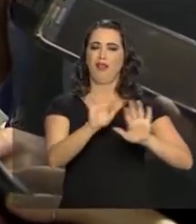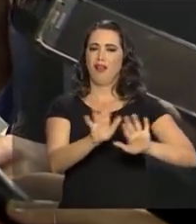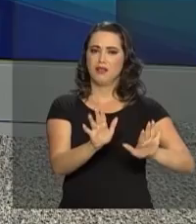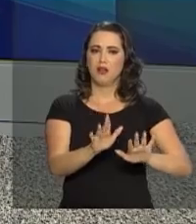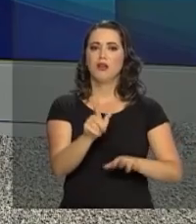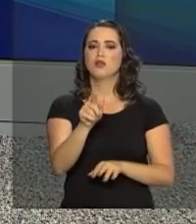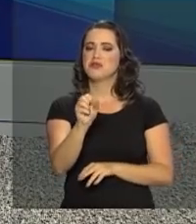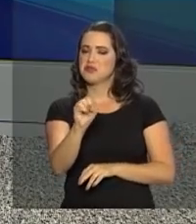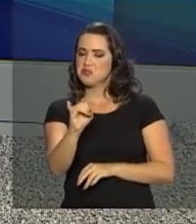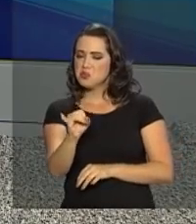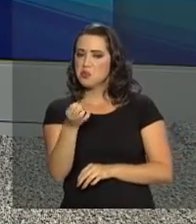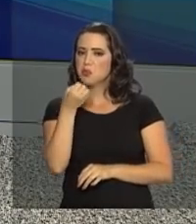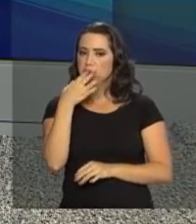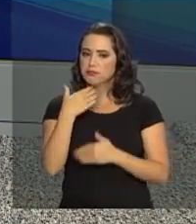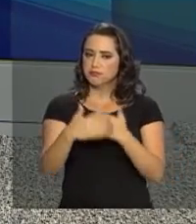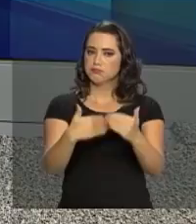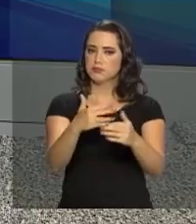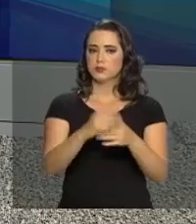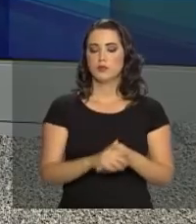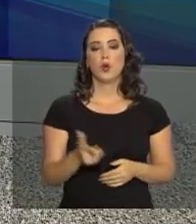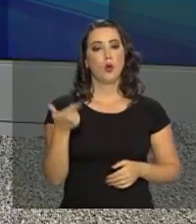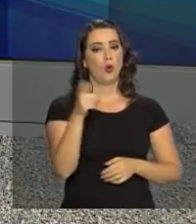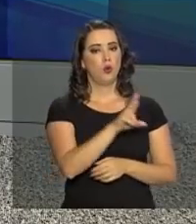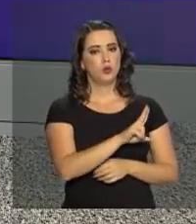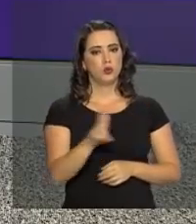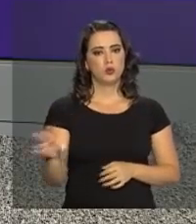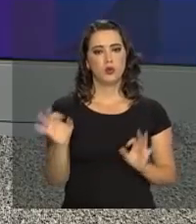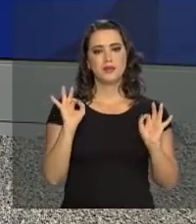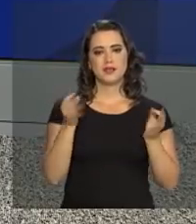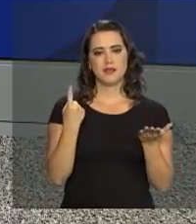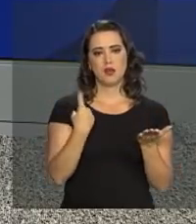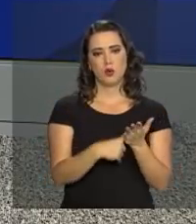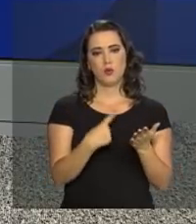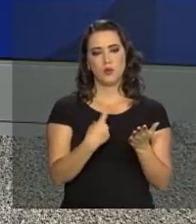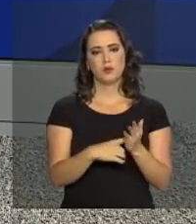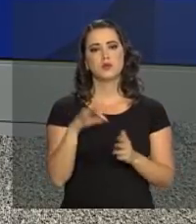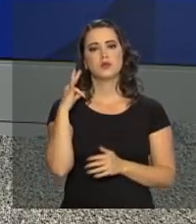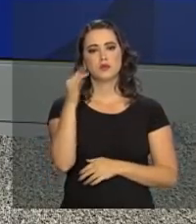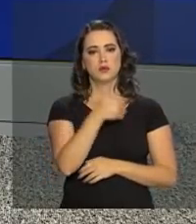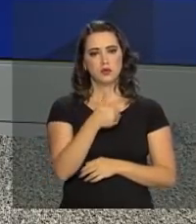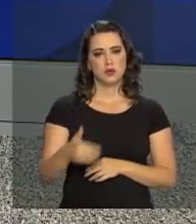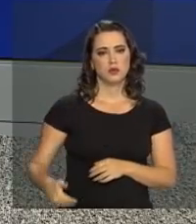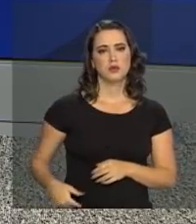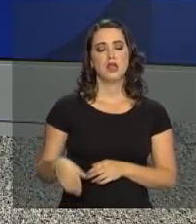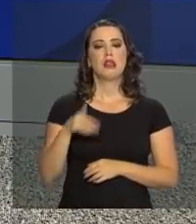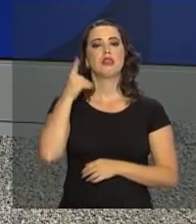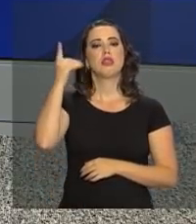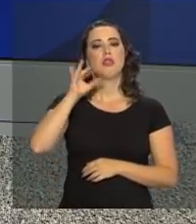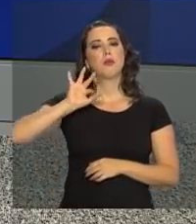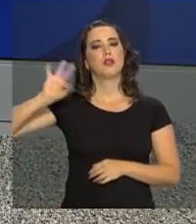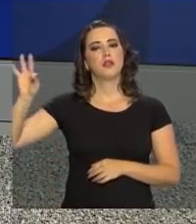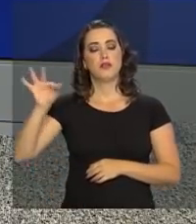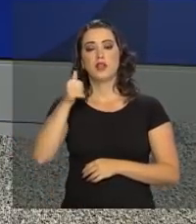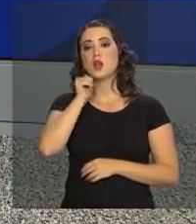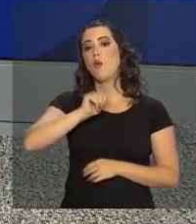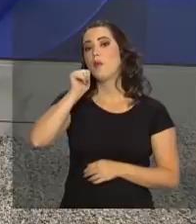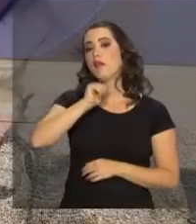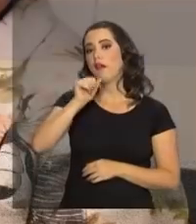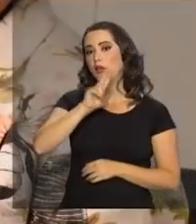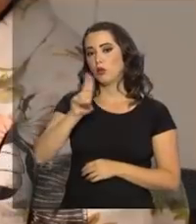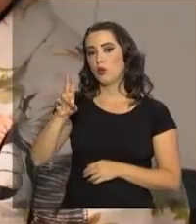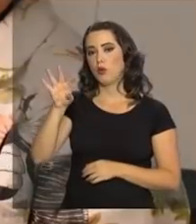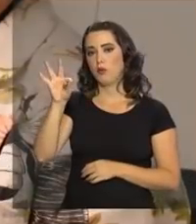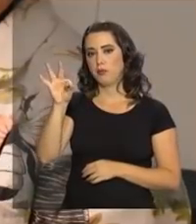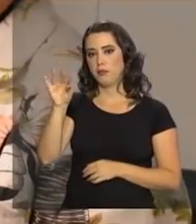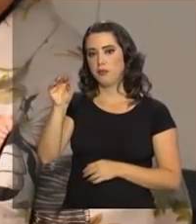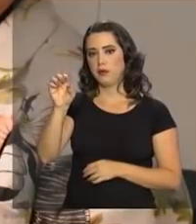GSI. Outro nome confirmado para a composição do futuro governo é a deputada federal Tereza Cristina,